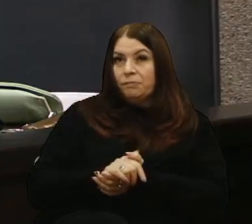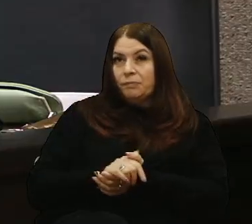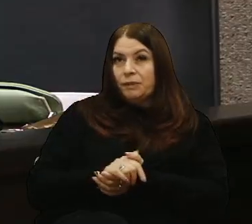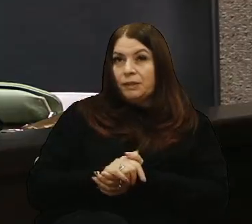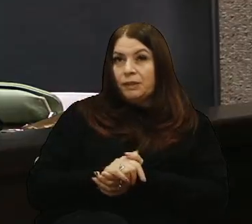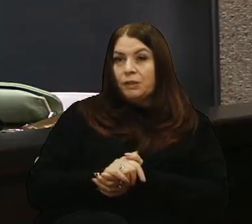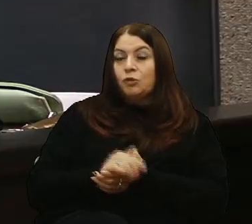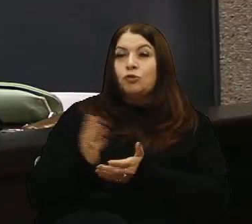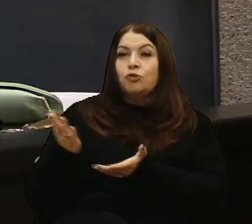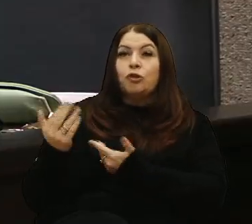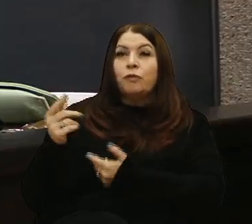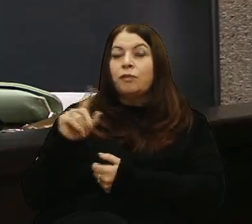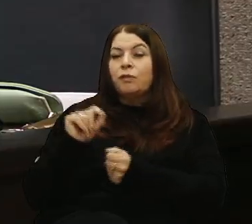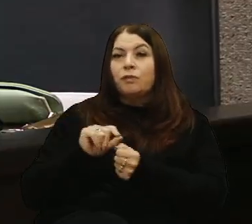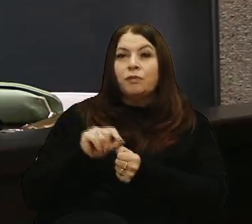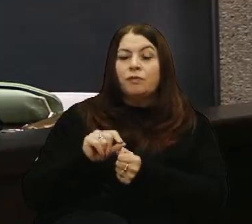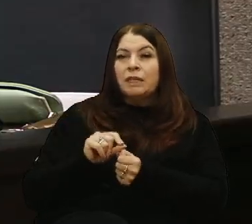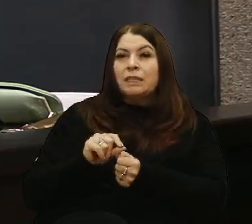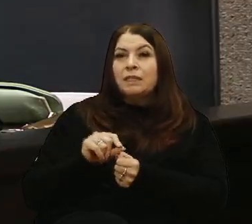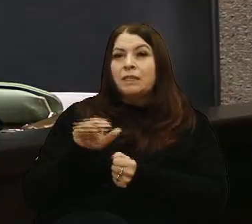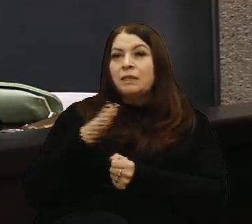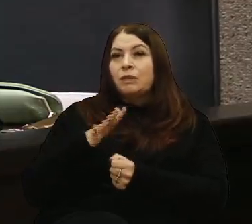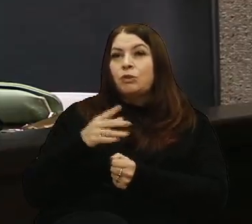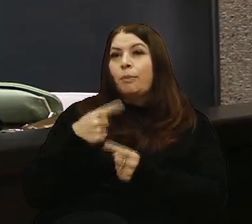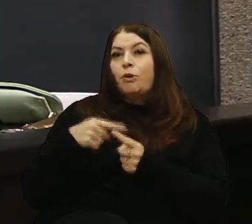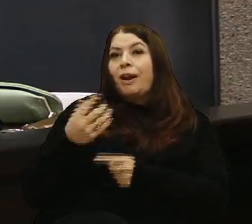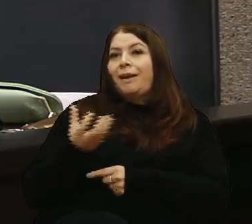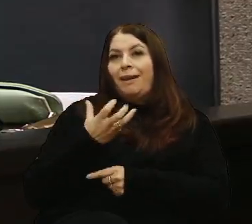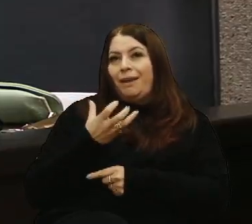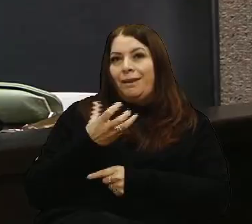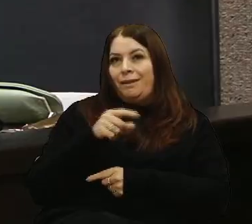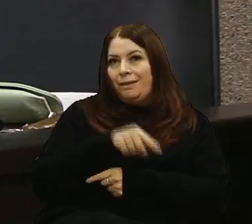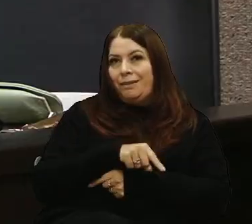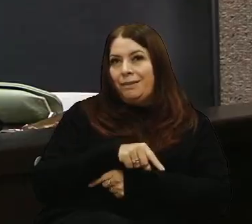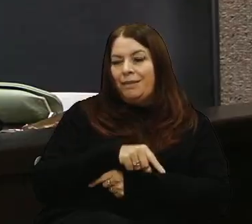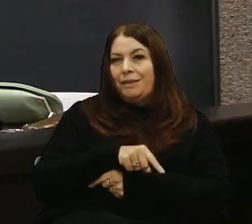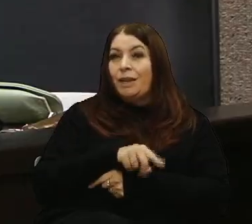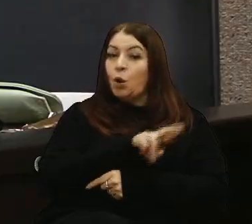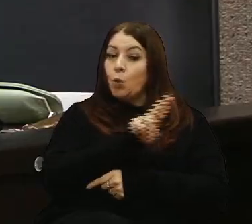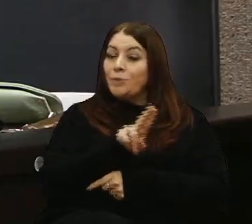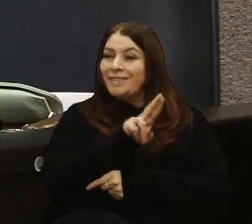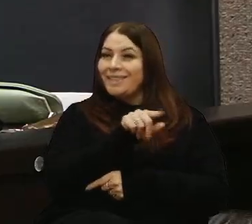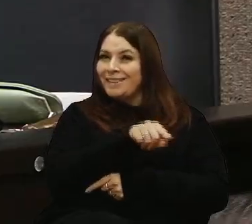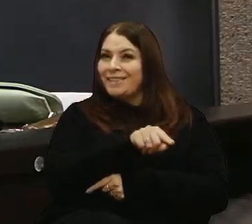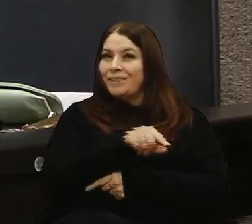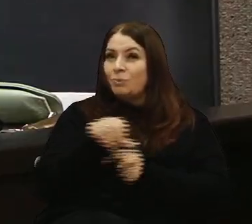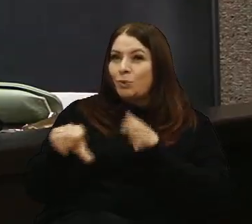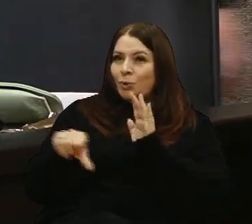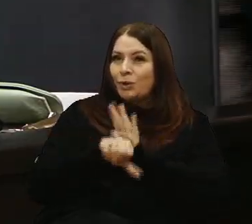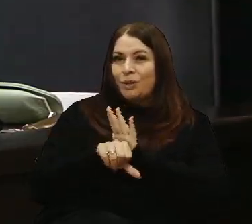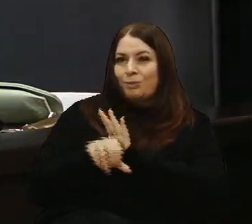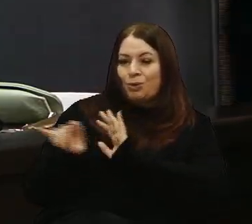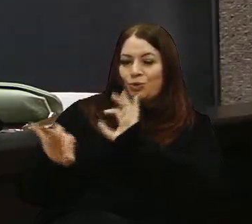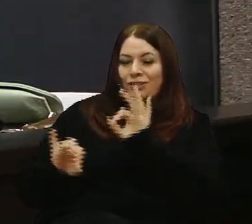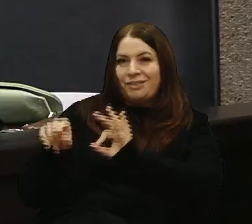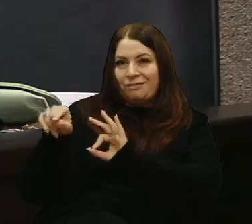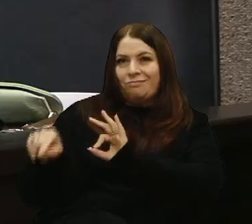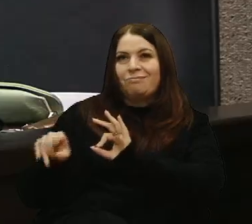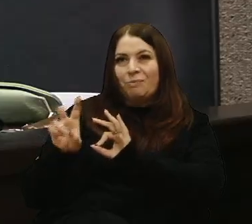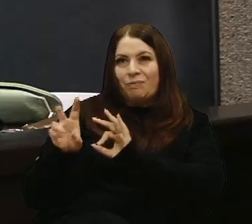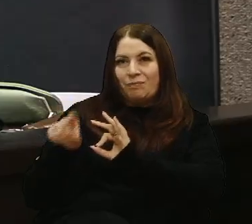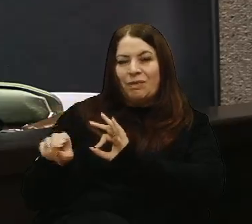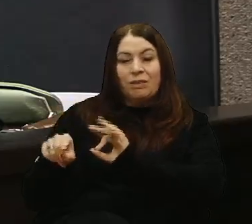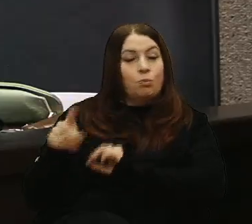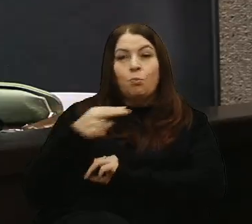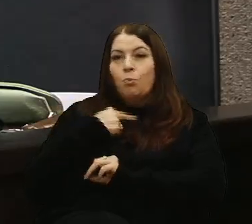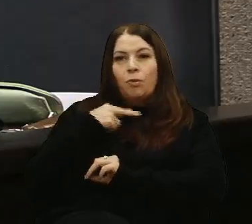um adolescente, ele não faz muitas vezes só porque ele quer, mas muitas vezes ele é utilizado pelo crime organizado. E isso a gente